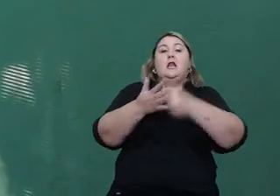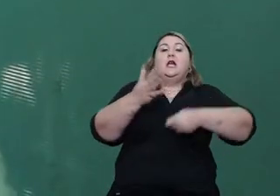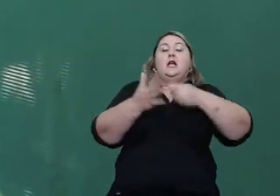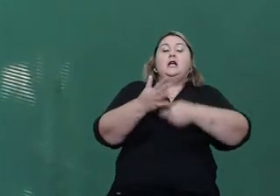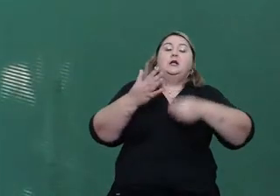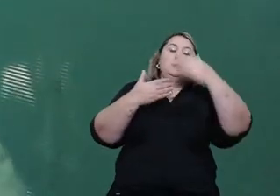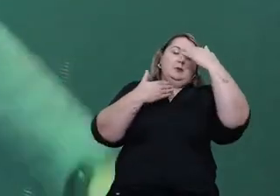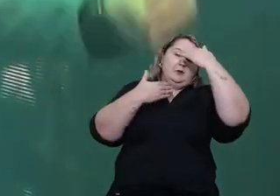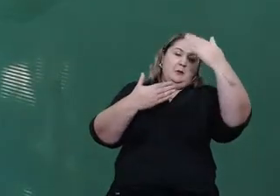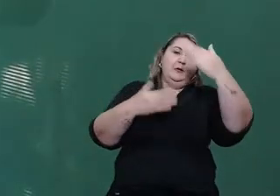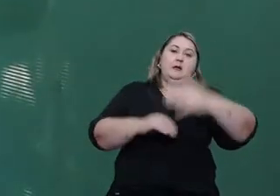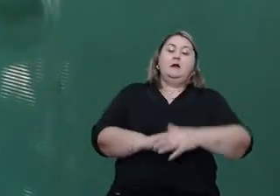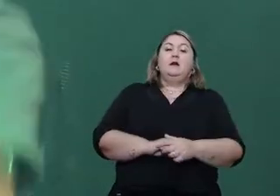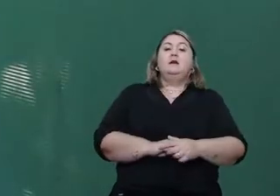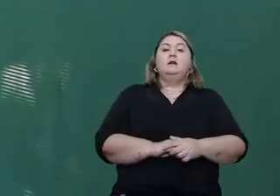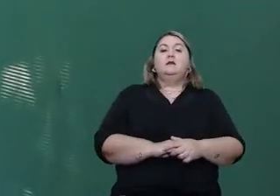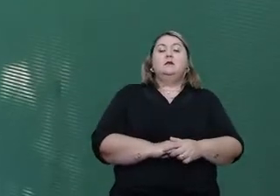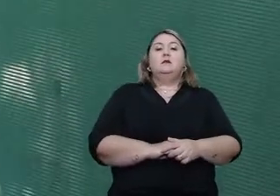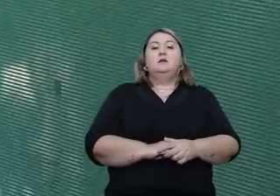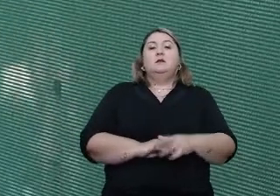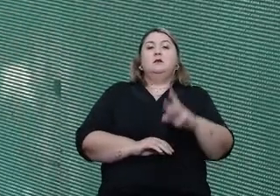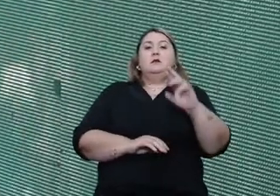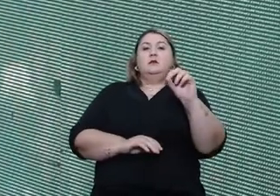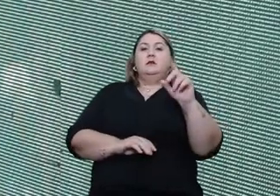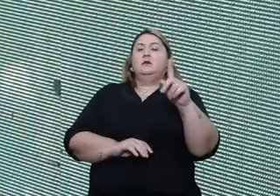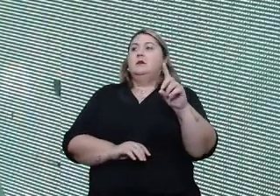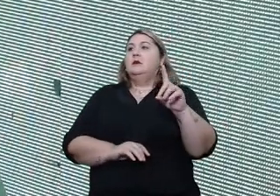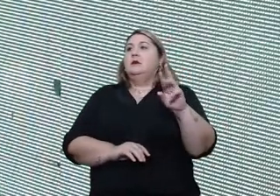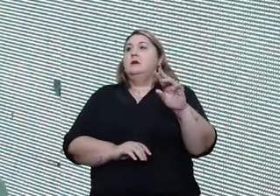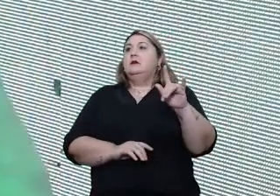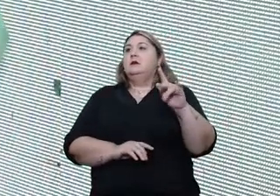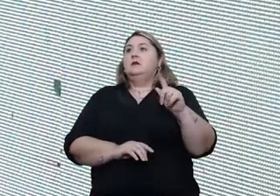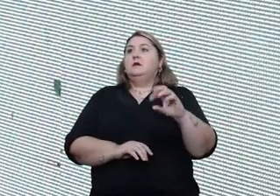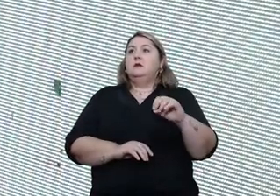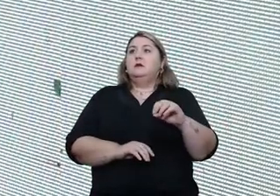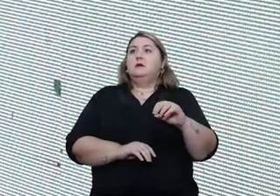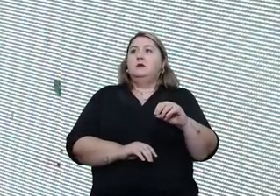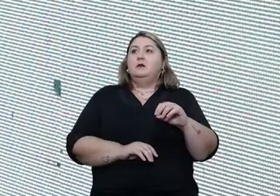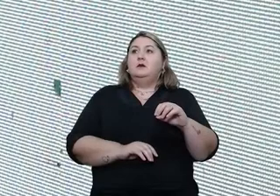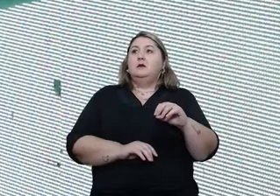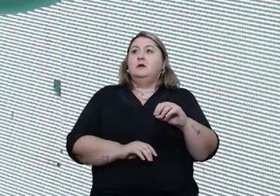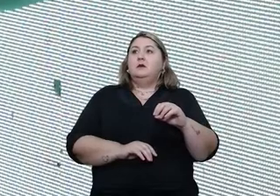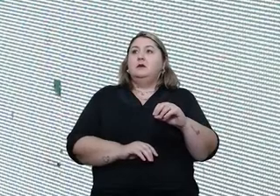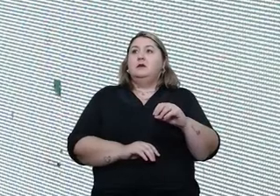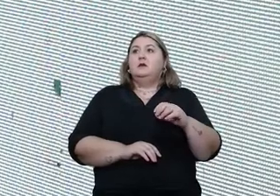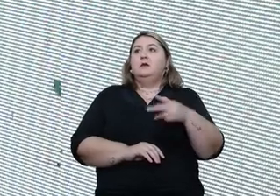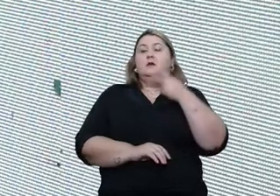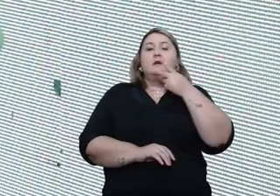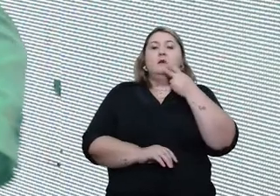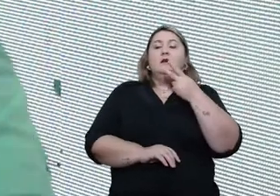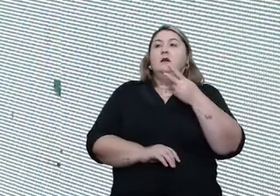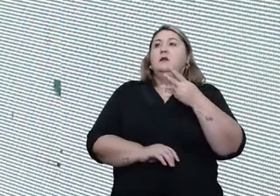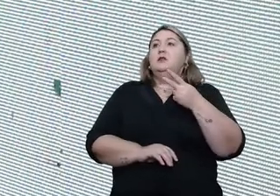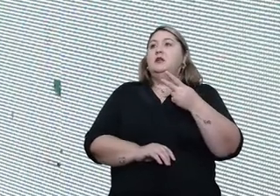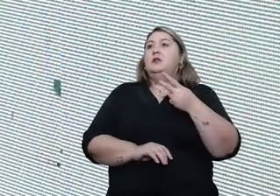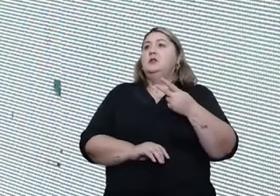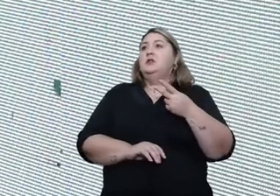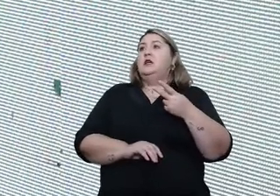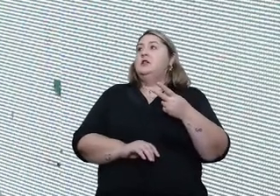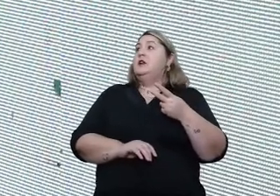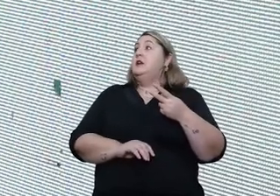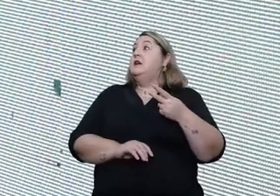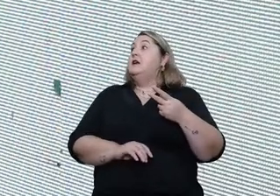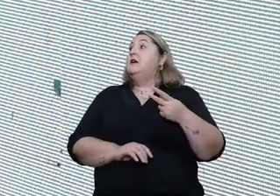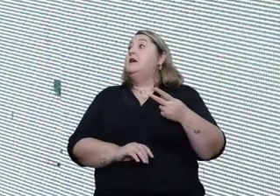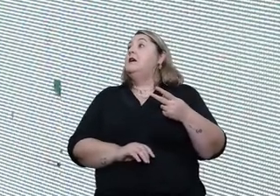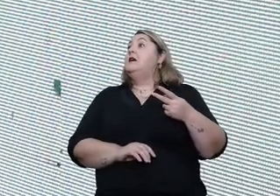lutou. Muito obrigado, viu? Aqui o Rodrigo anuncia para batermos a meta de plantio. Então, estamos na meta de plantio. Fala para mim qual é a meta do plantio aí.